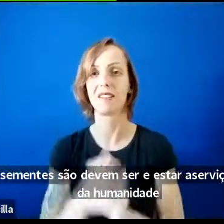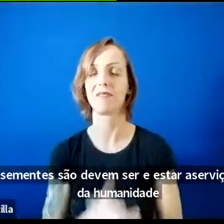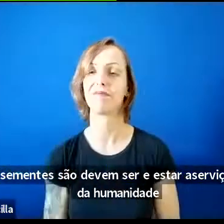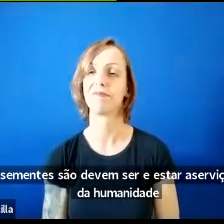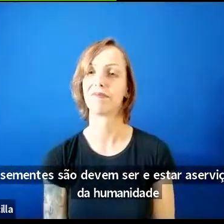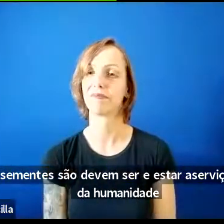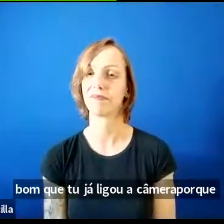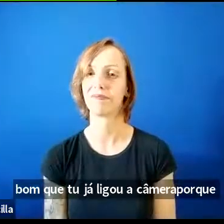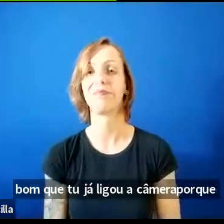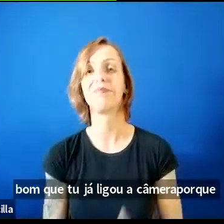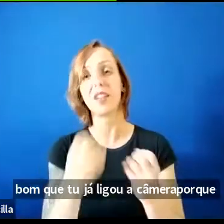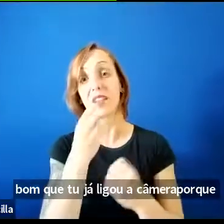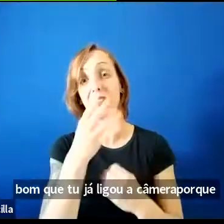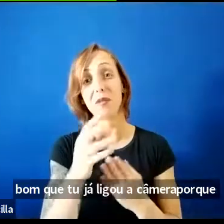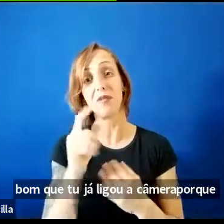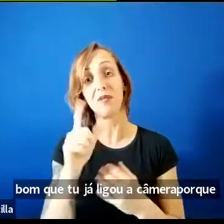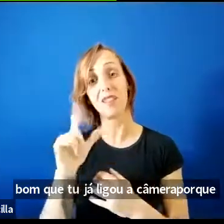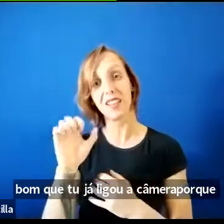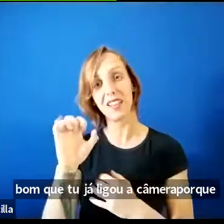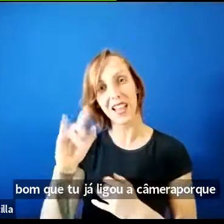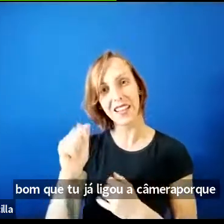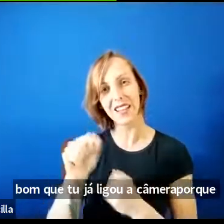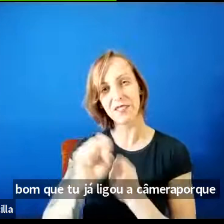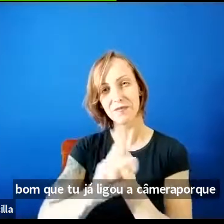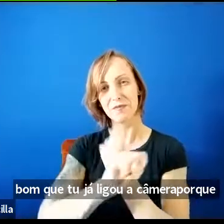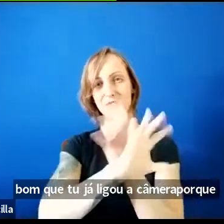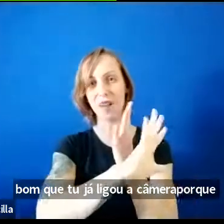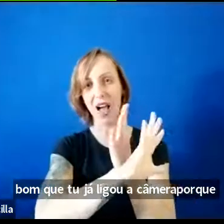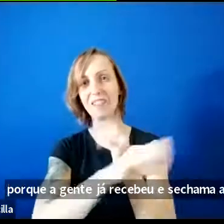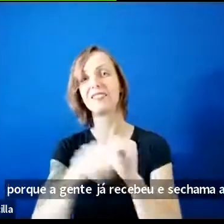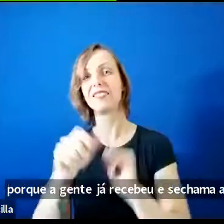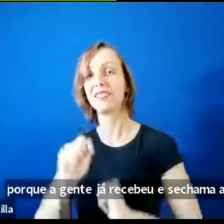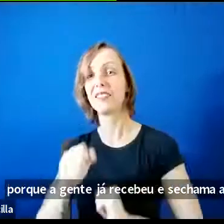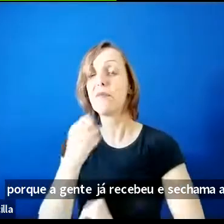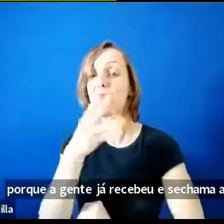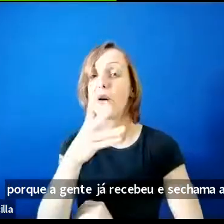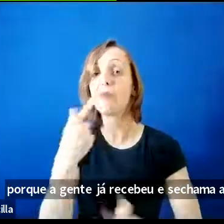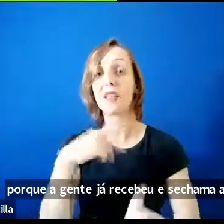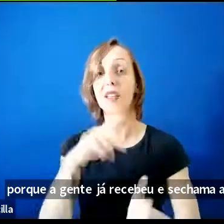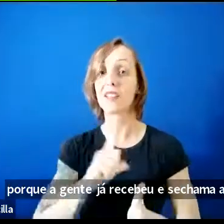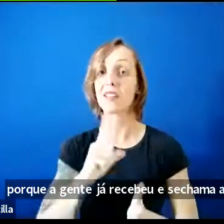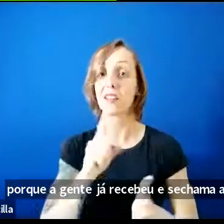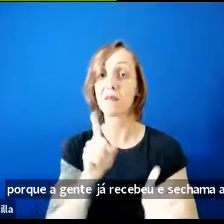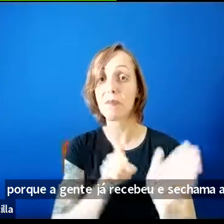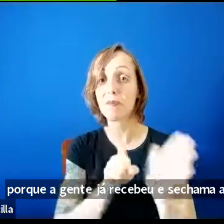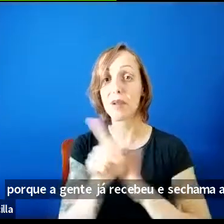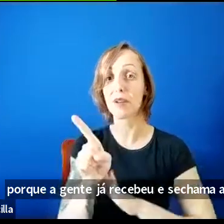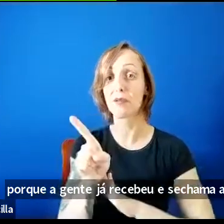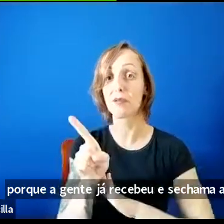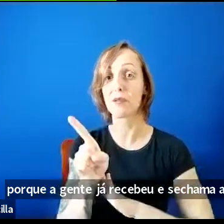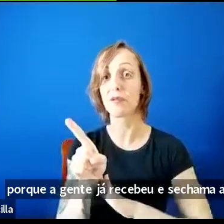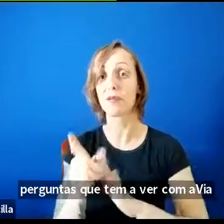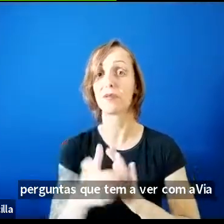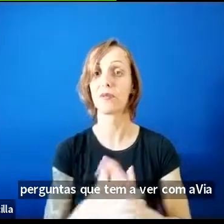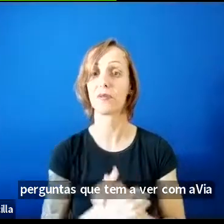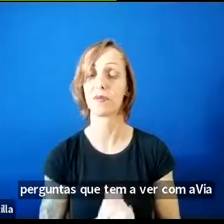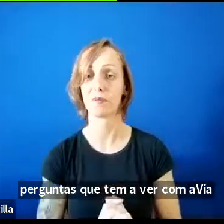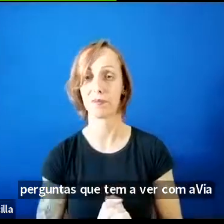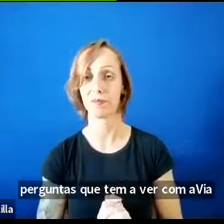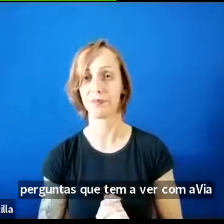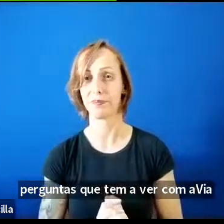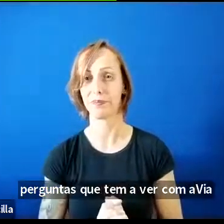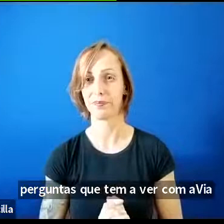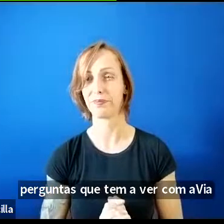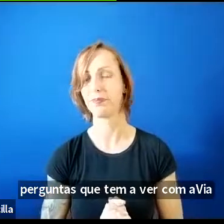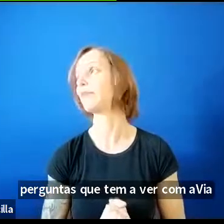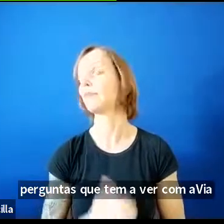ia te chamar, a gente recebeu umas perguntas que têm a ver com a Via Campesina, o MPA, o MMC, o MST, eu vou